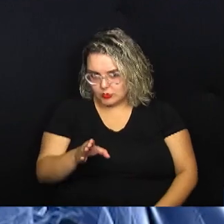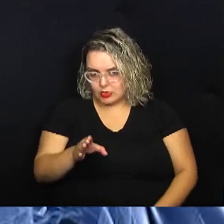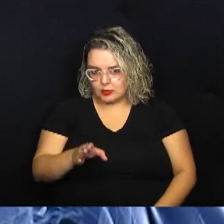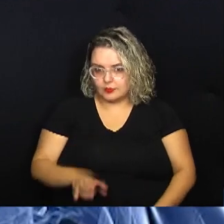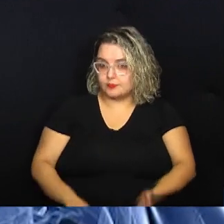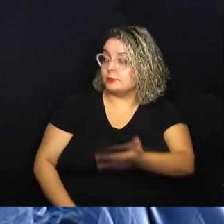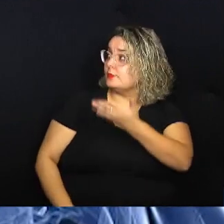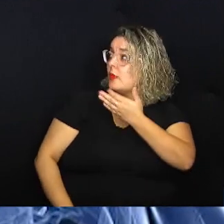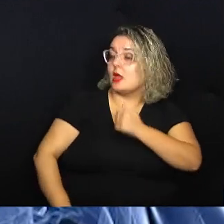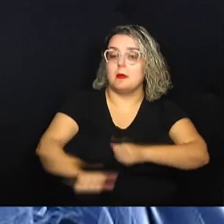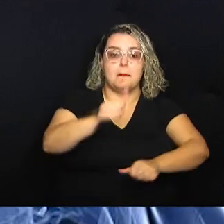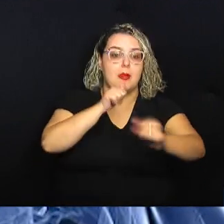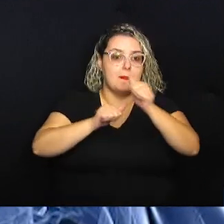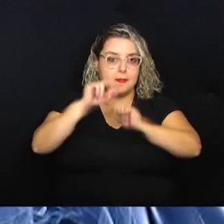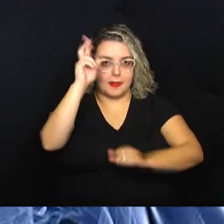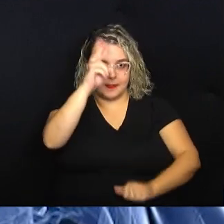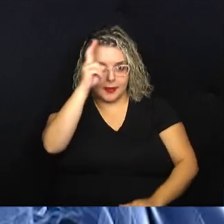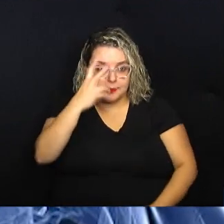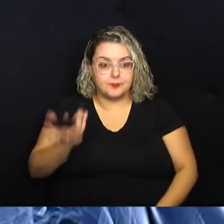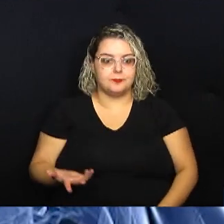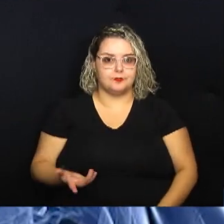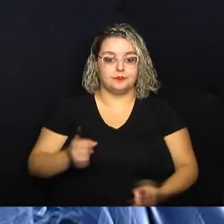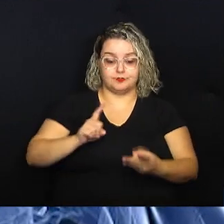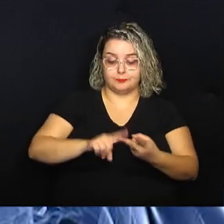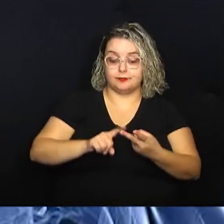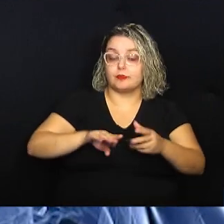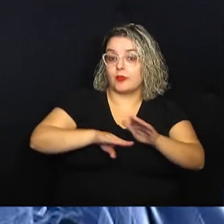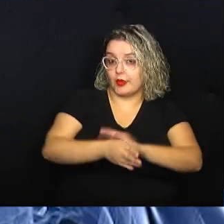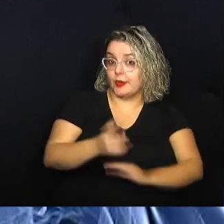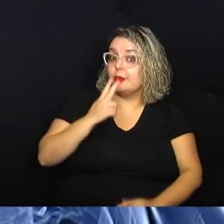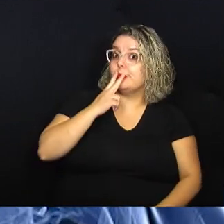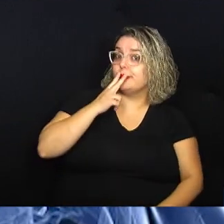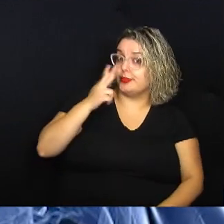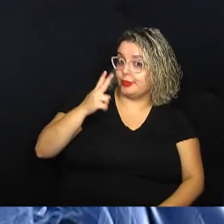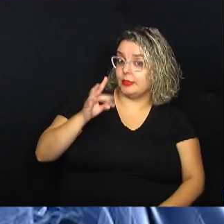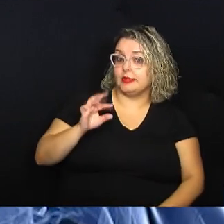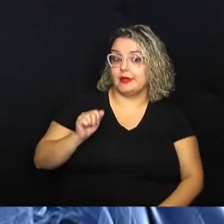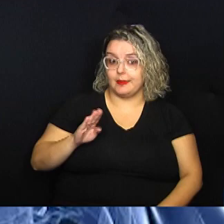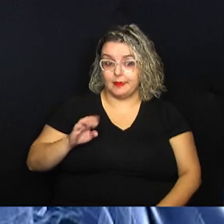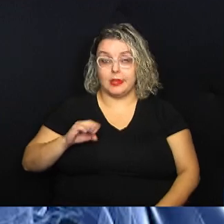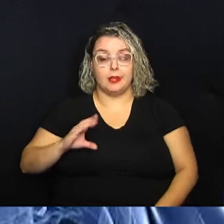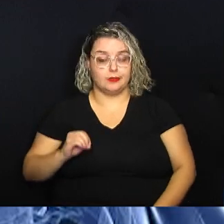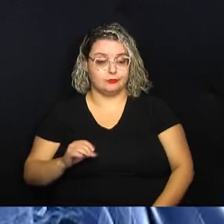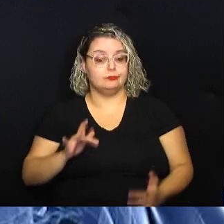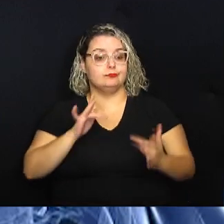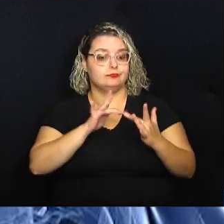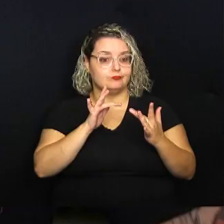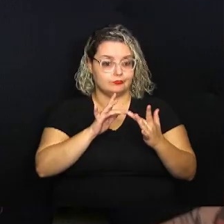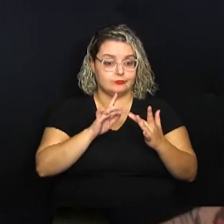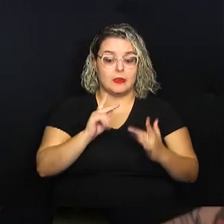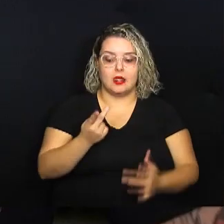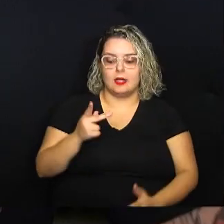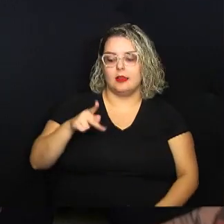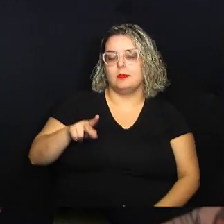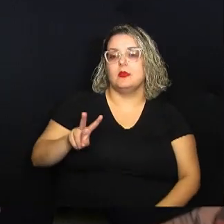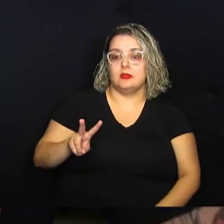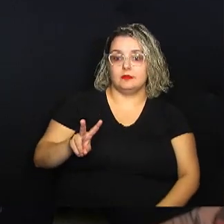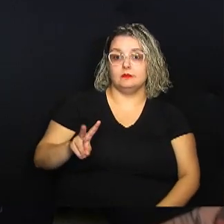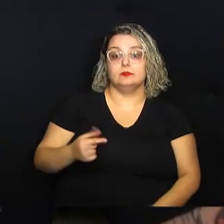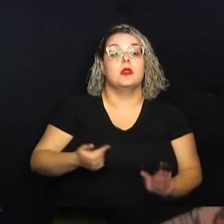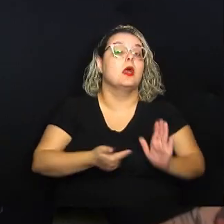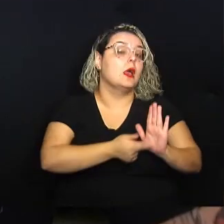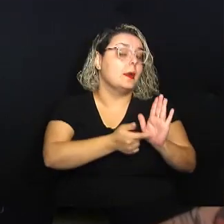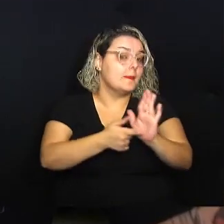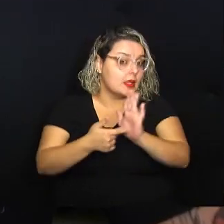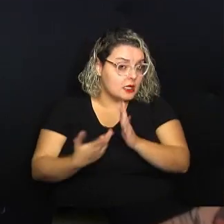uso abusivo de bebidas alcoólicas, hábito de fumar tabaco e contato com o vírus HPV. Apresentar